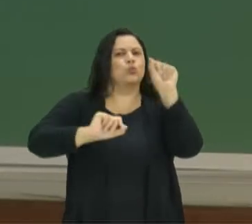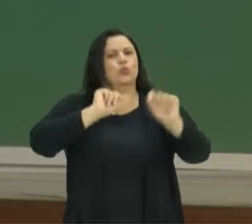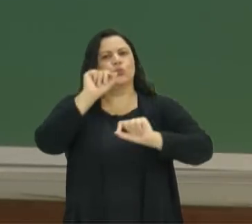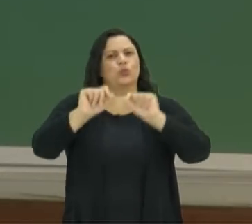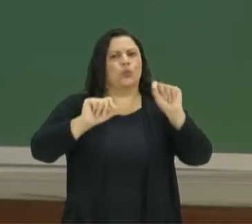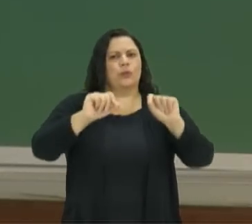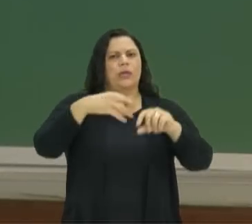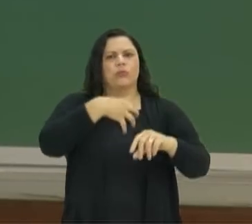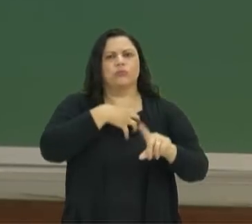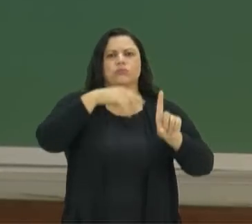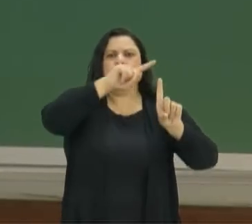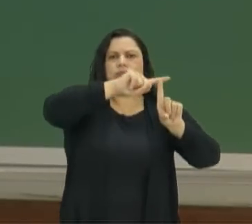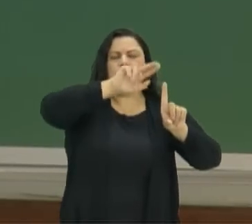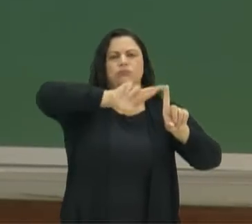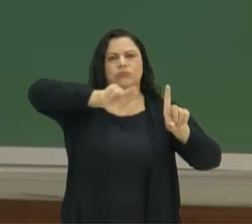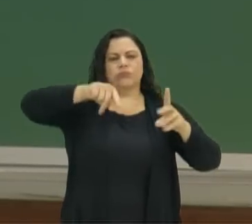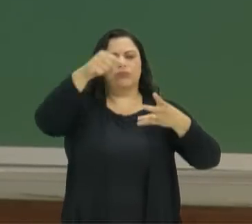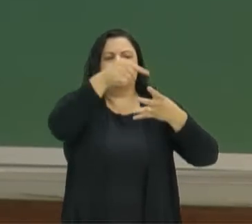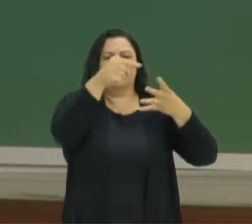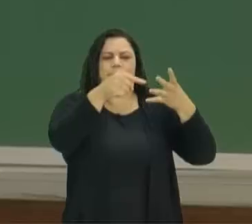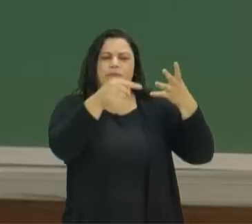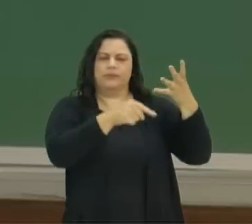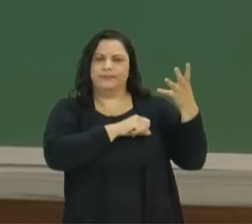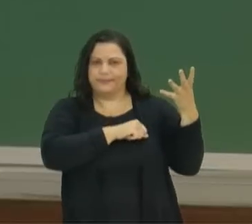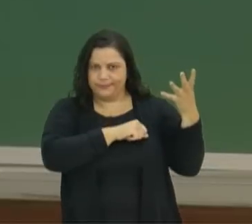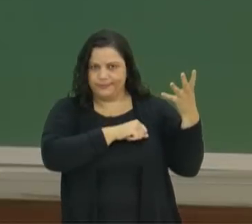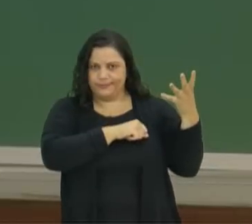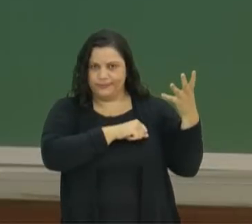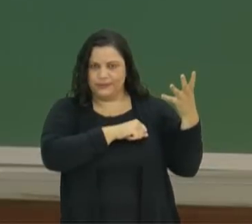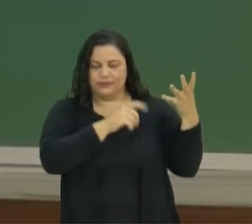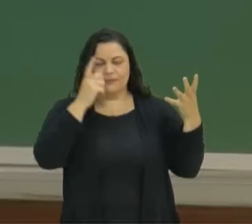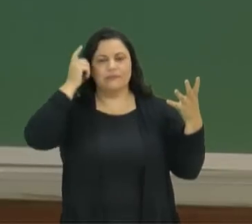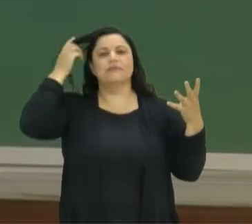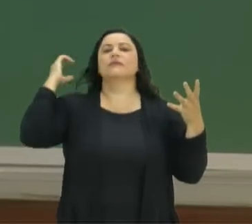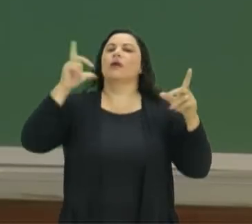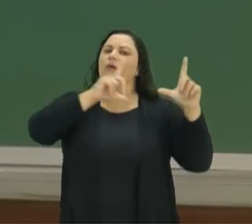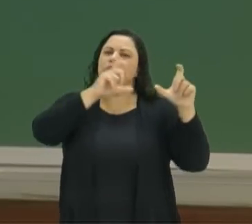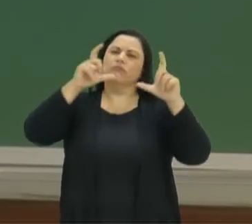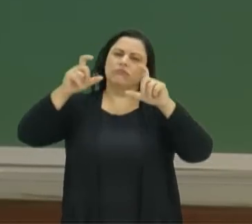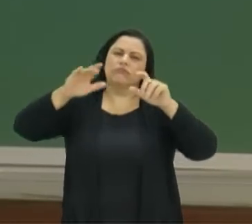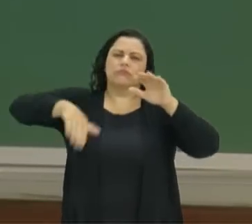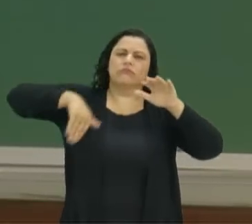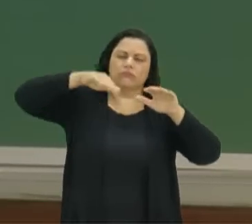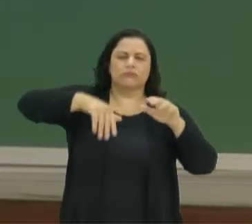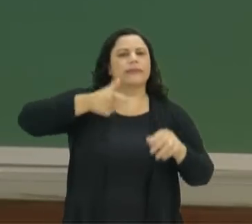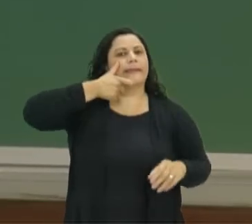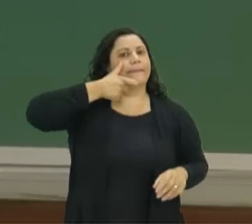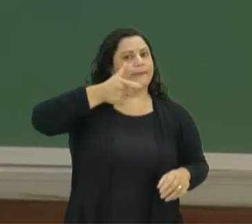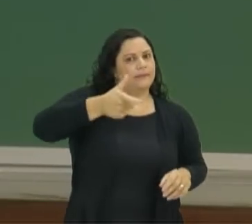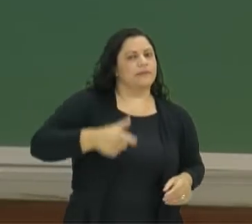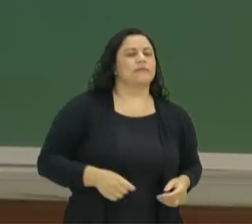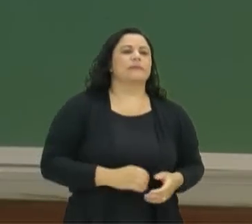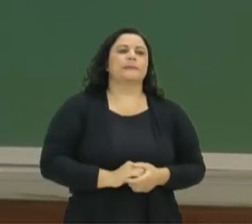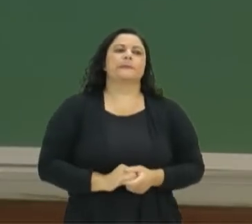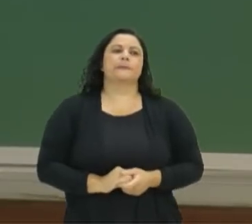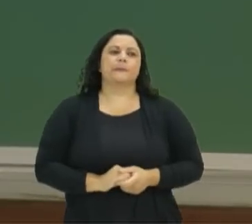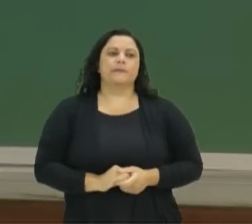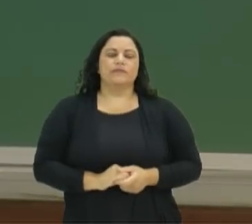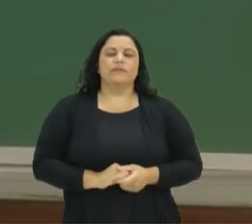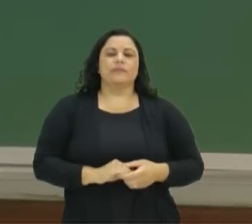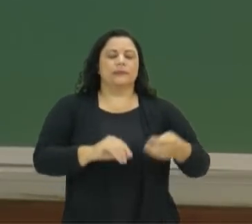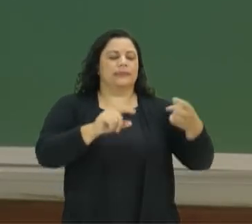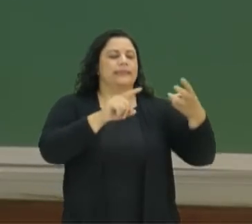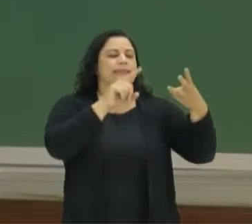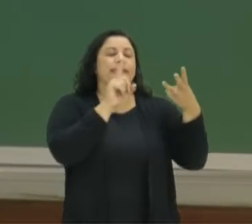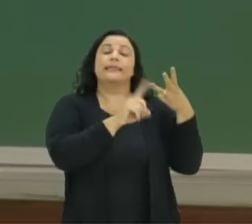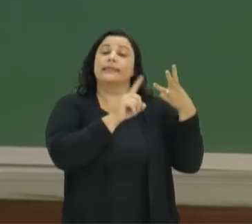estilo, cada um dos 4 estilos de natação, com imagens dentro da água, muito interessante esse vídeo. E o